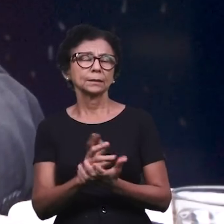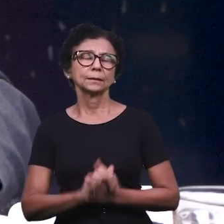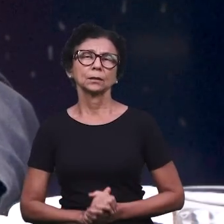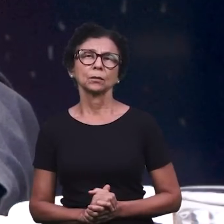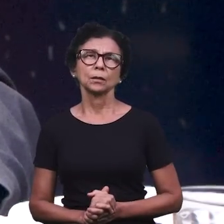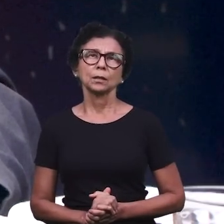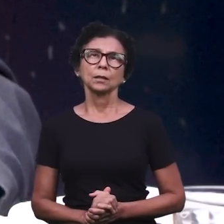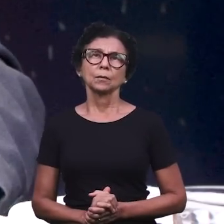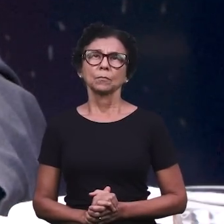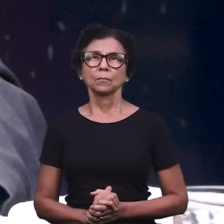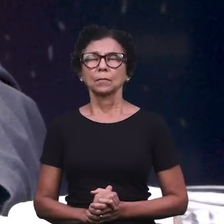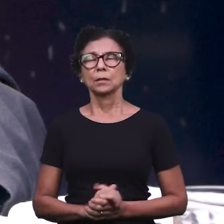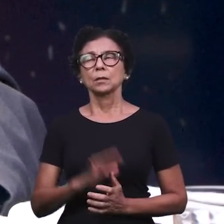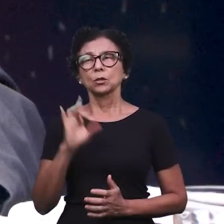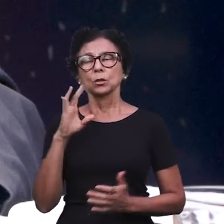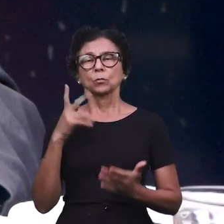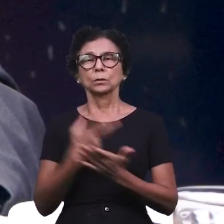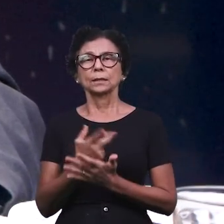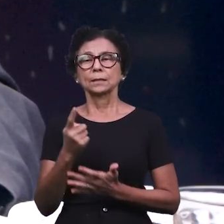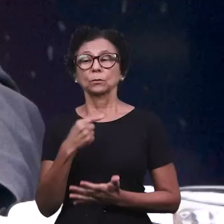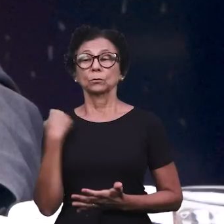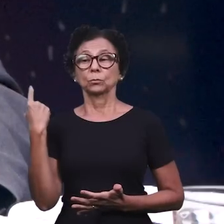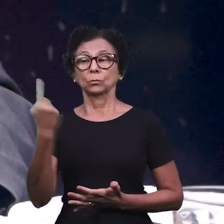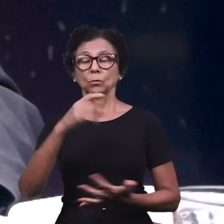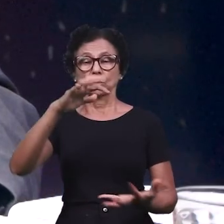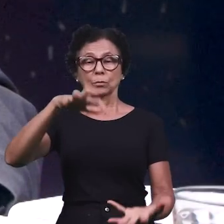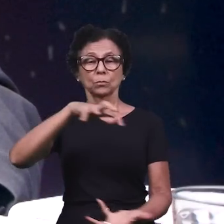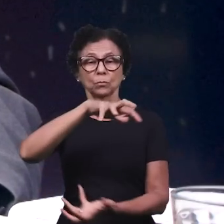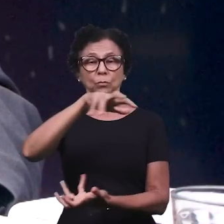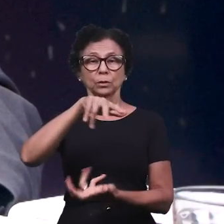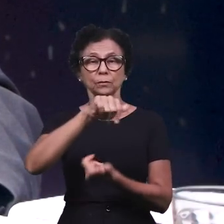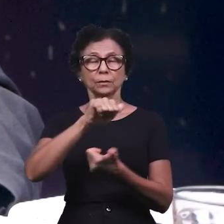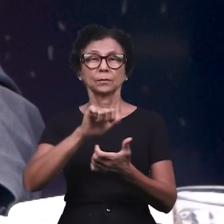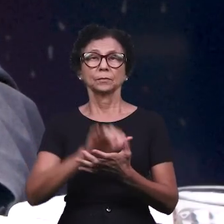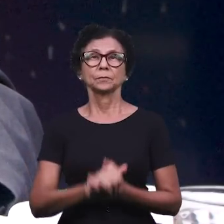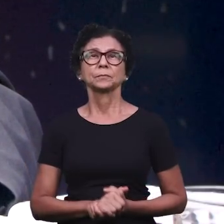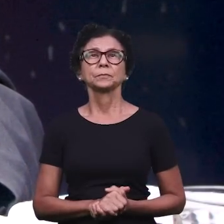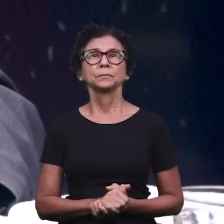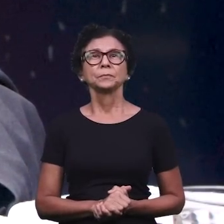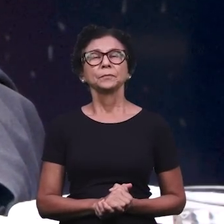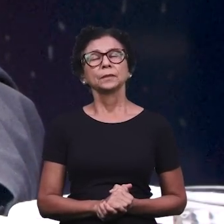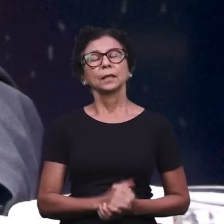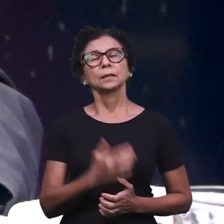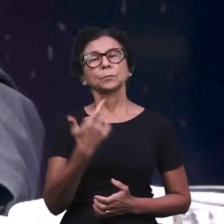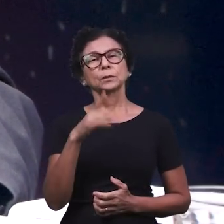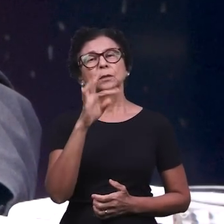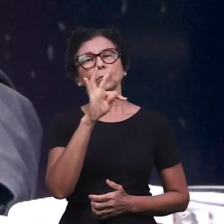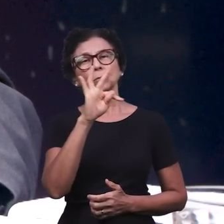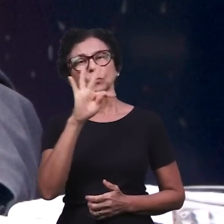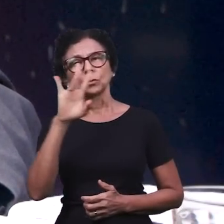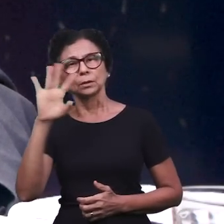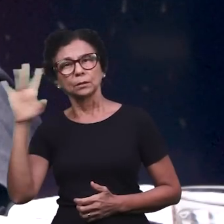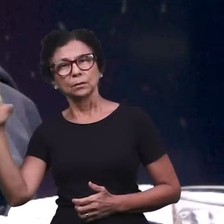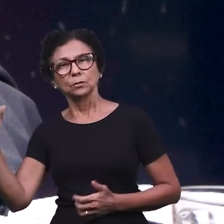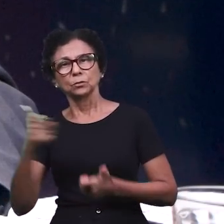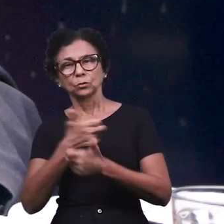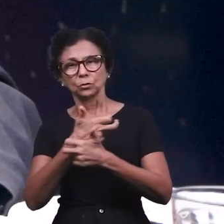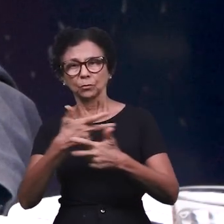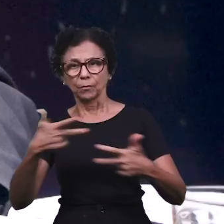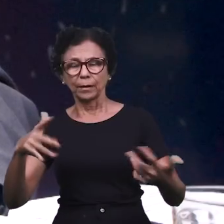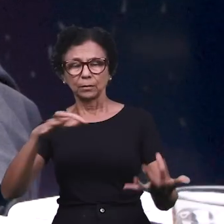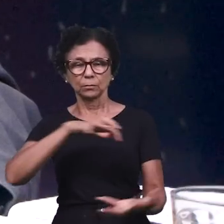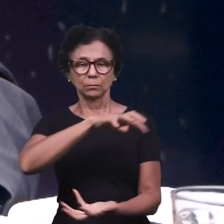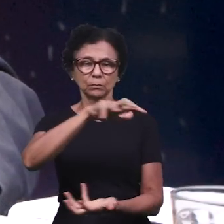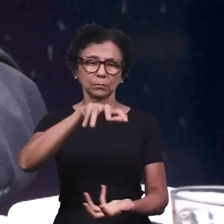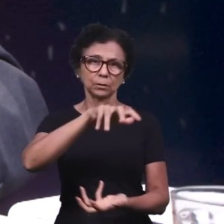nosso universo é o único que isso aconteceu. E aí cria-se a teoria do multiverso, que é um programa também que a gente vai falar.